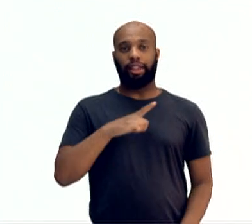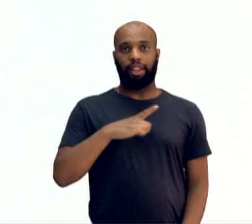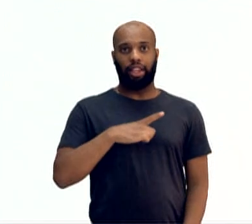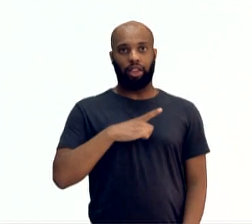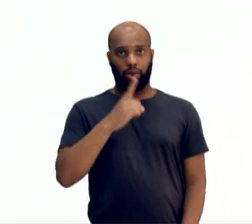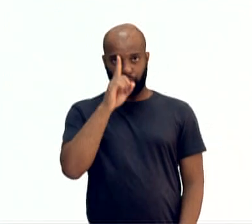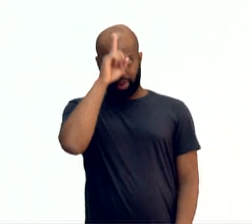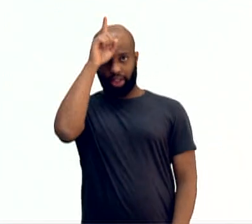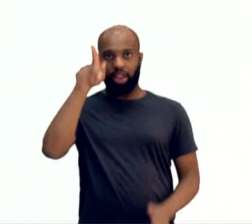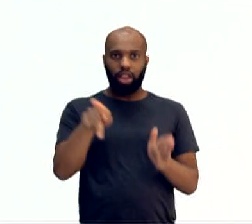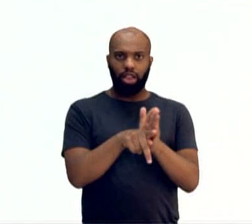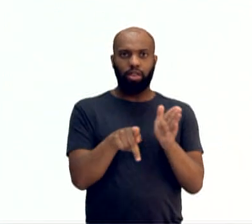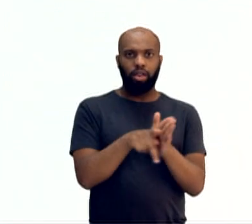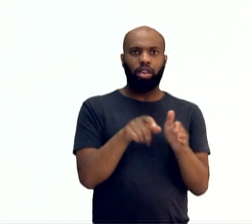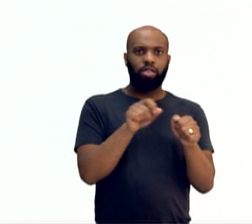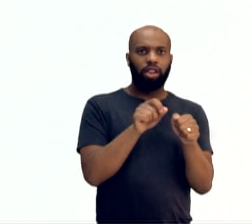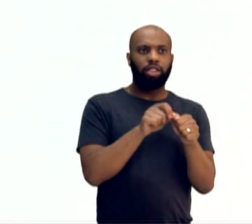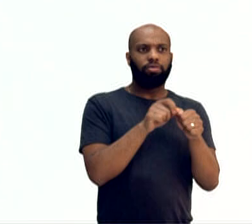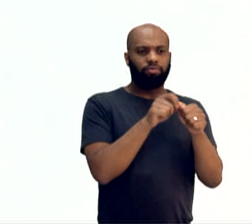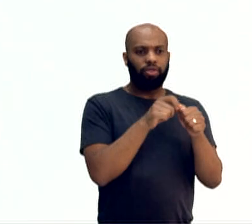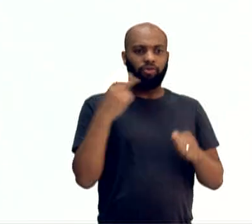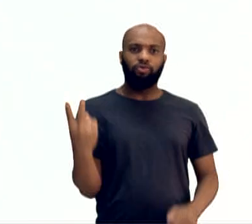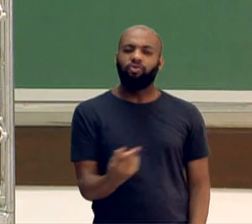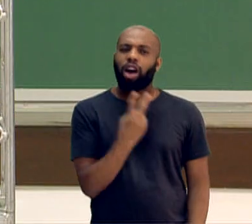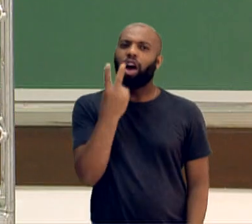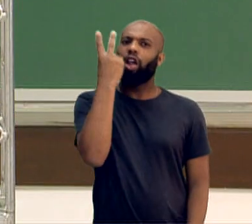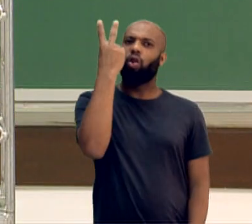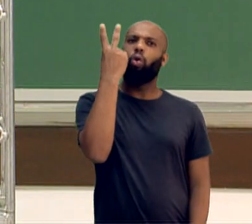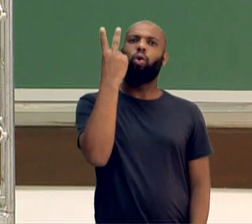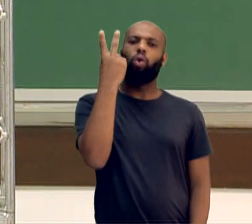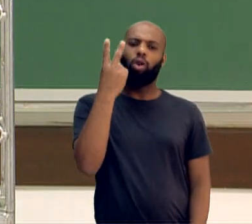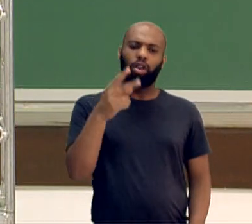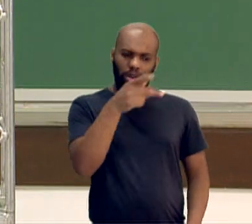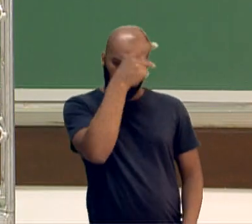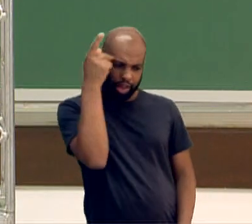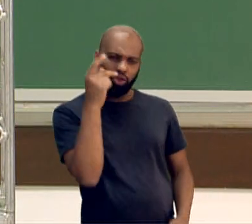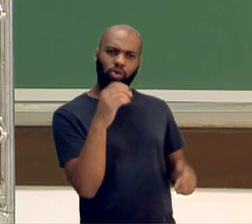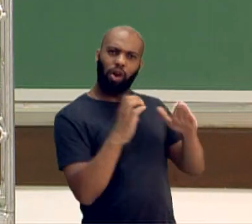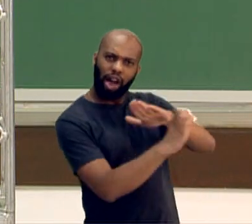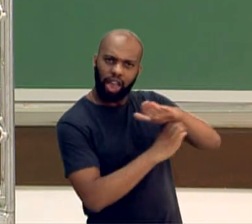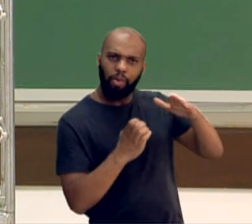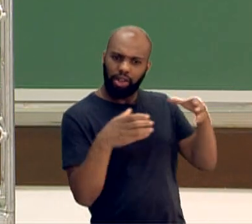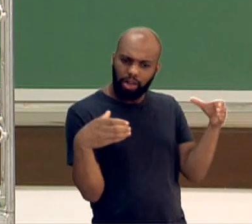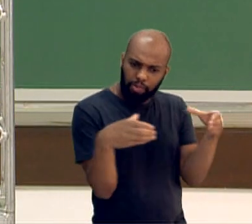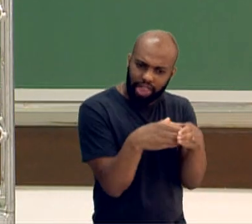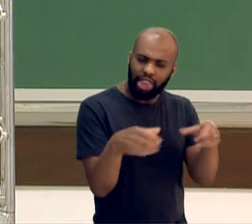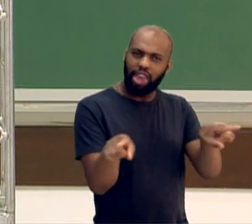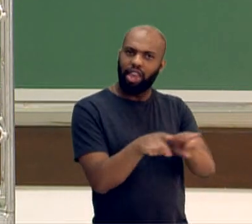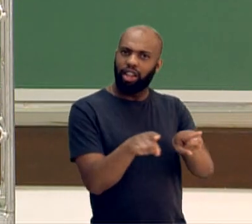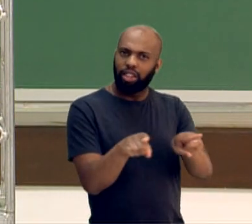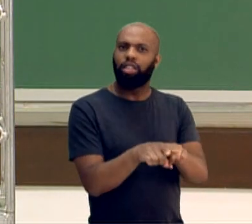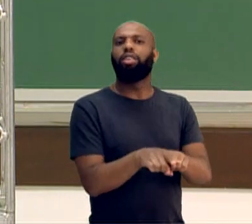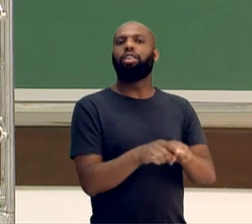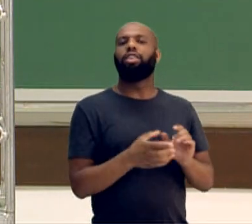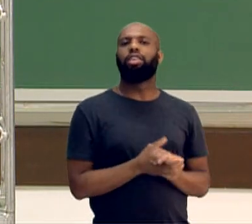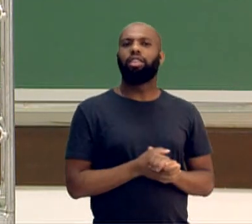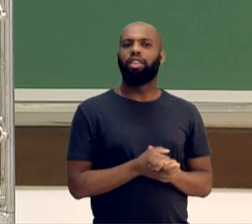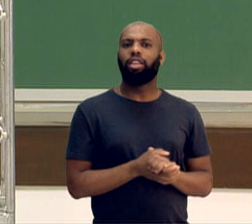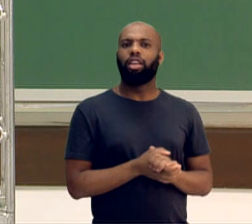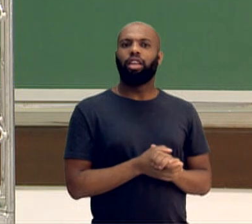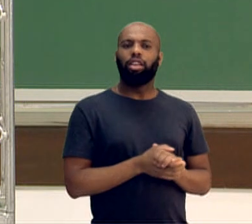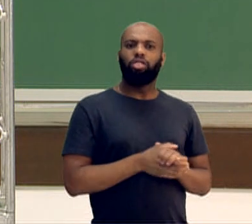muito de produção interna, de valorização do pequeno comerciante, pequeno empresário, do microempresário, né,